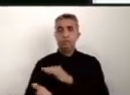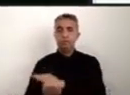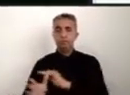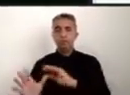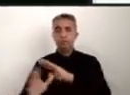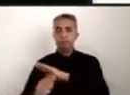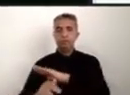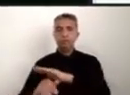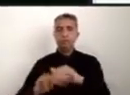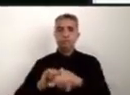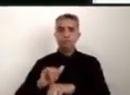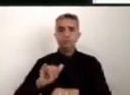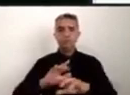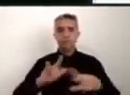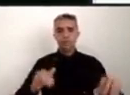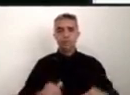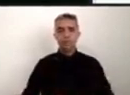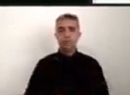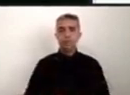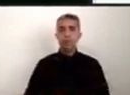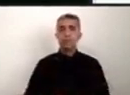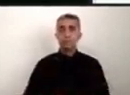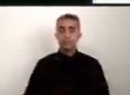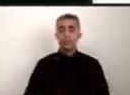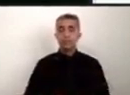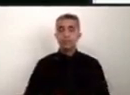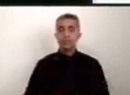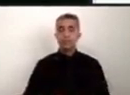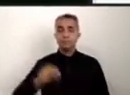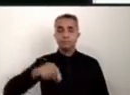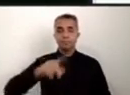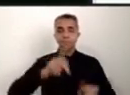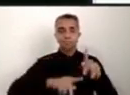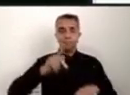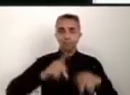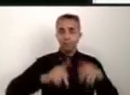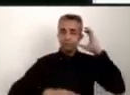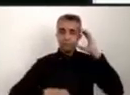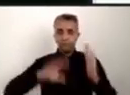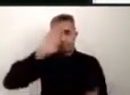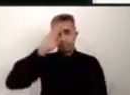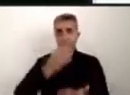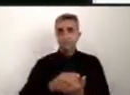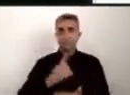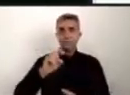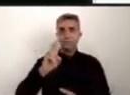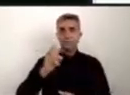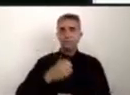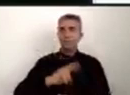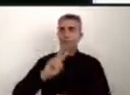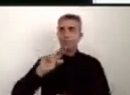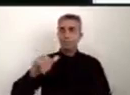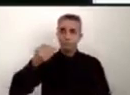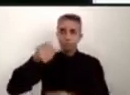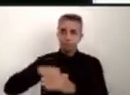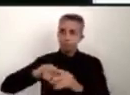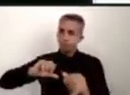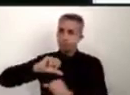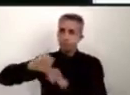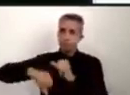O povo de Cuiabá, com fé em Deus, vai votar na mudança verdadeira. E a mudança verdadeira tem